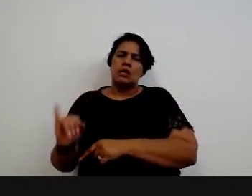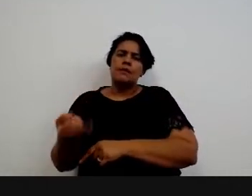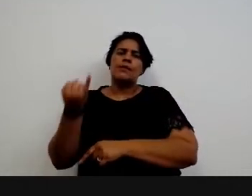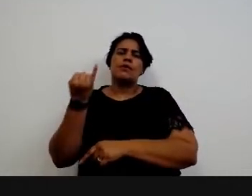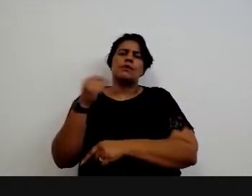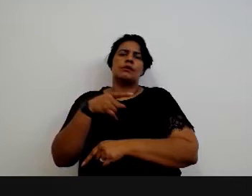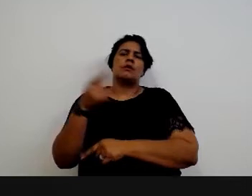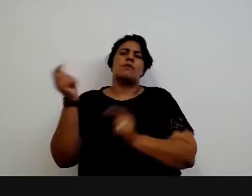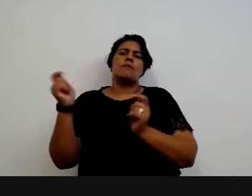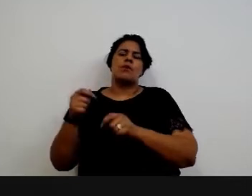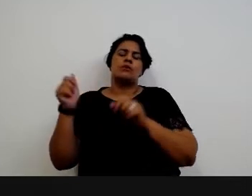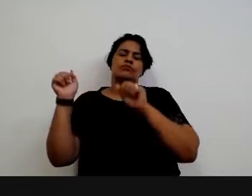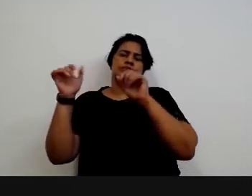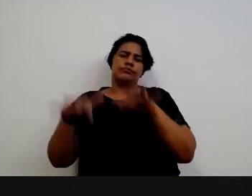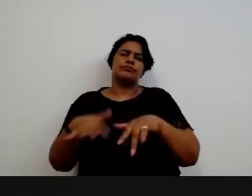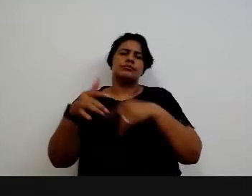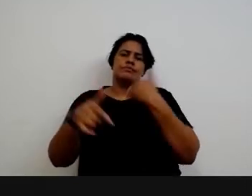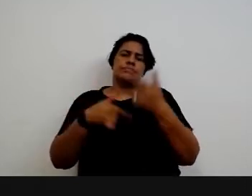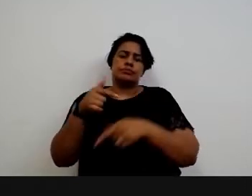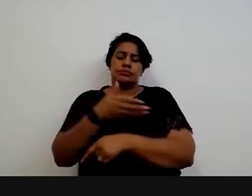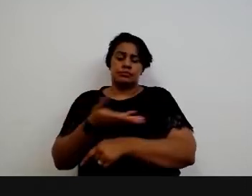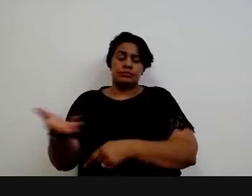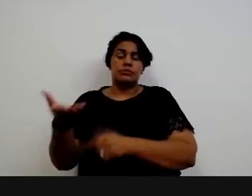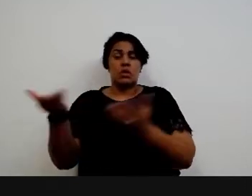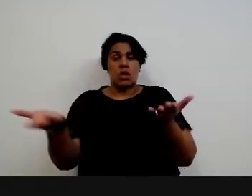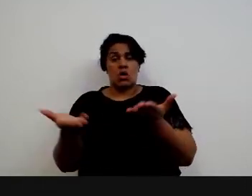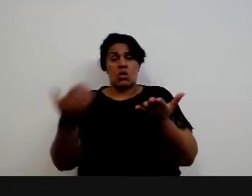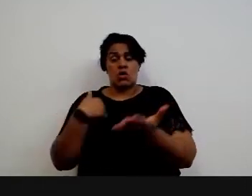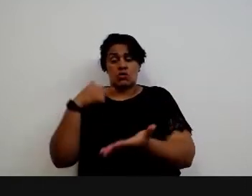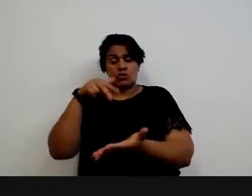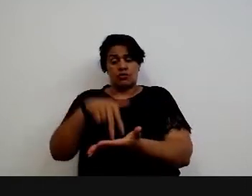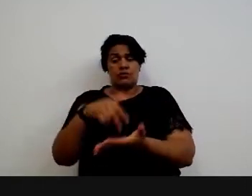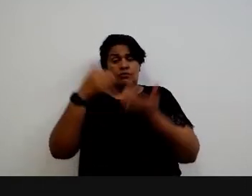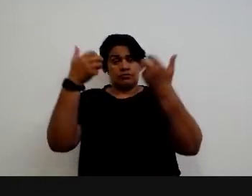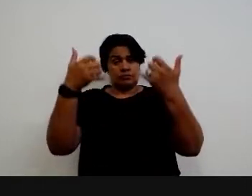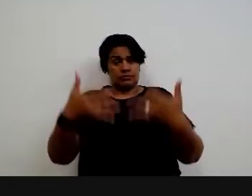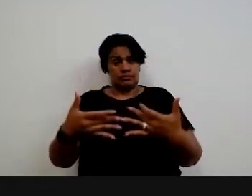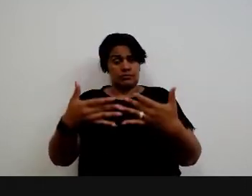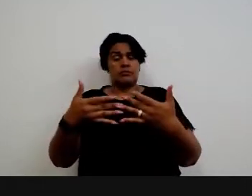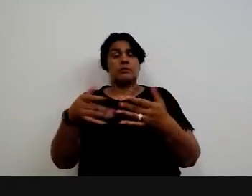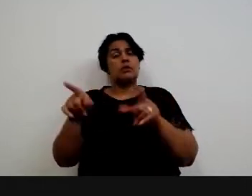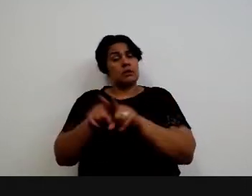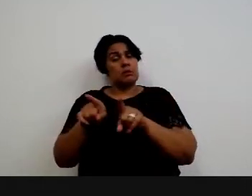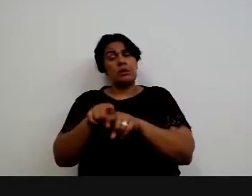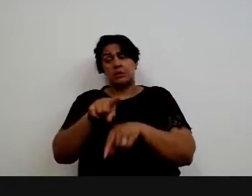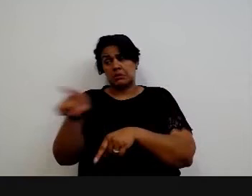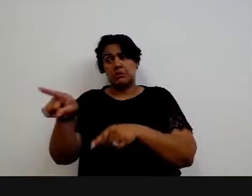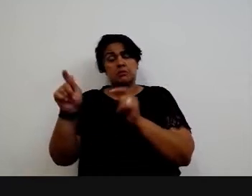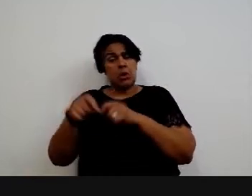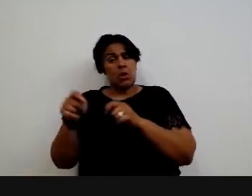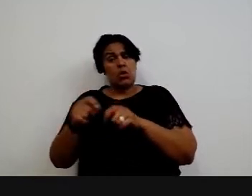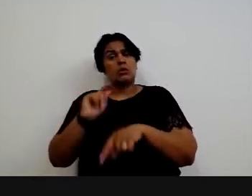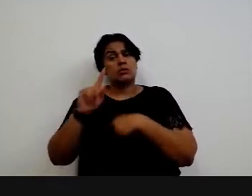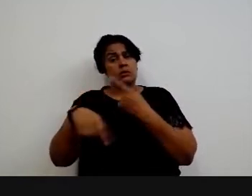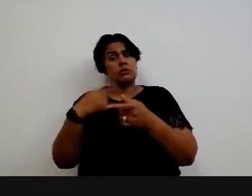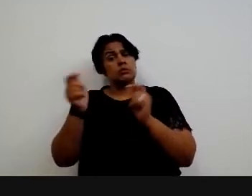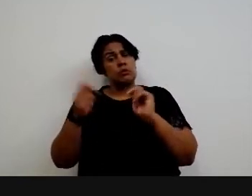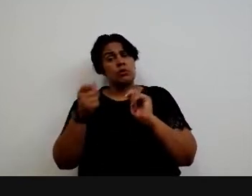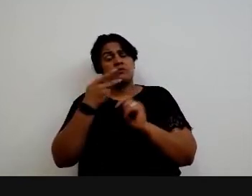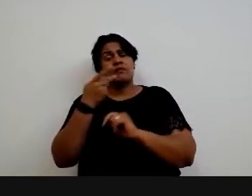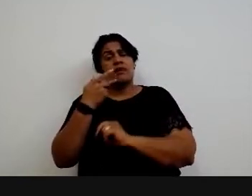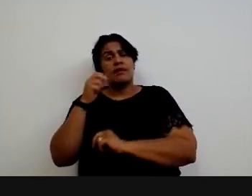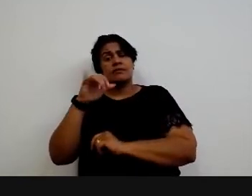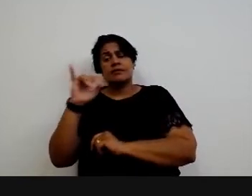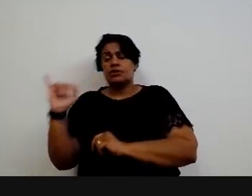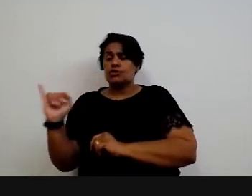eles ocupem esses espaços, que eles possam estar aqui um dia falando assim como hoje eu estou falando e levantando pautas que muitas vezes não seriam levantadas se um